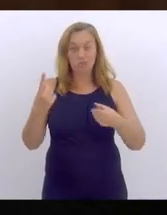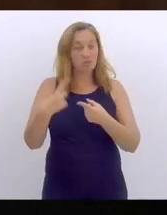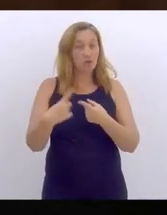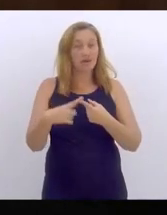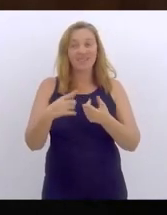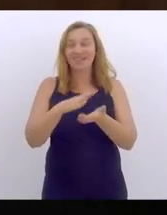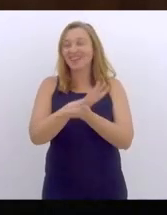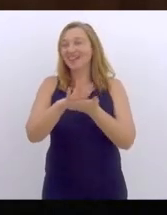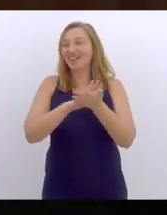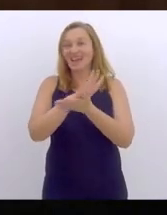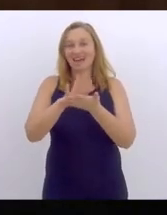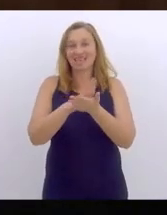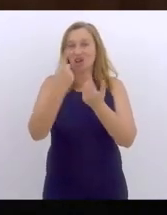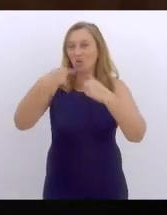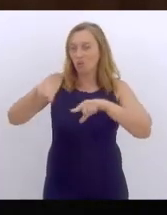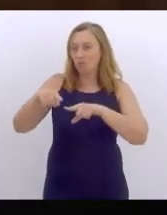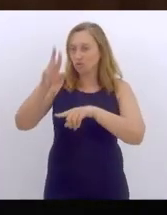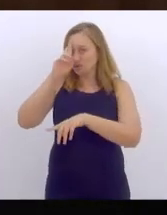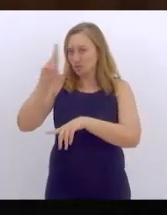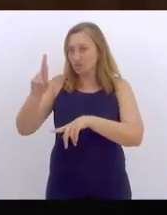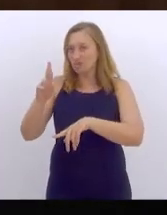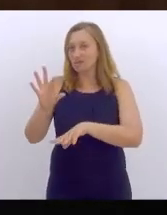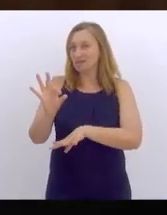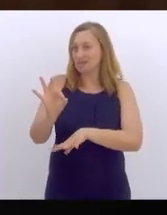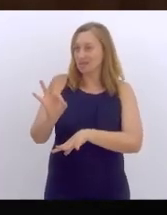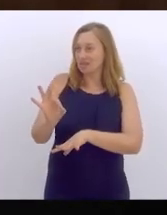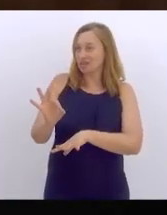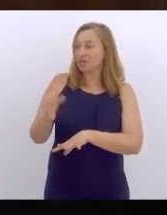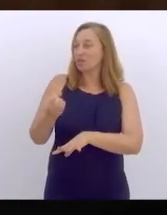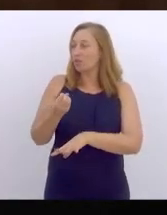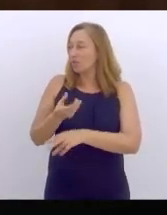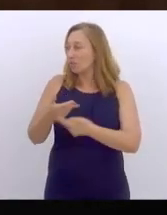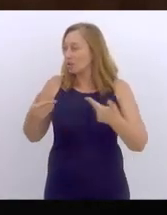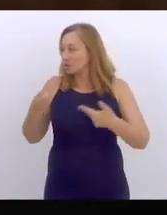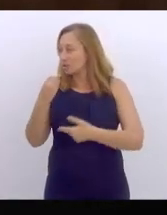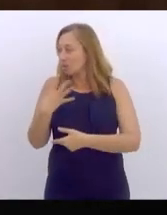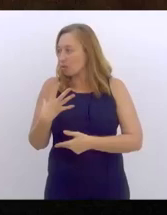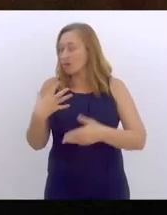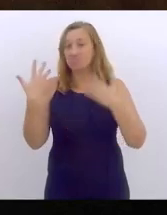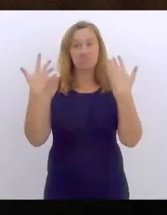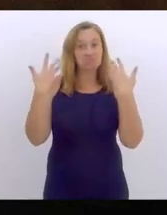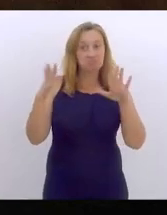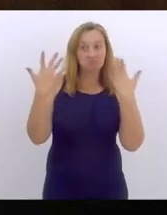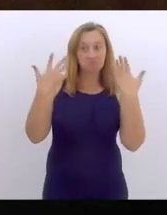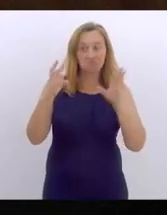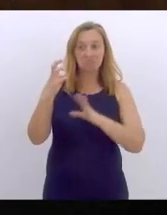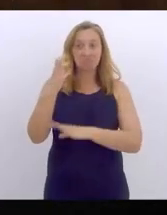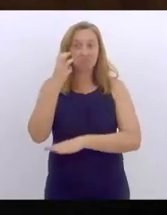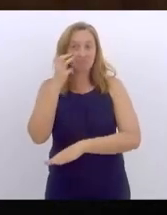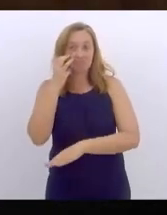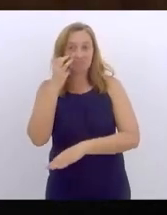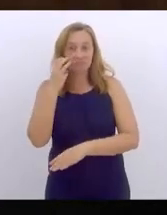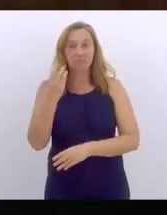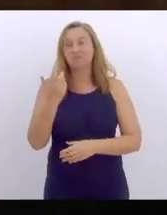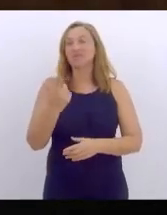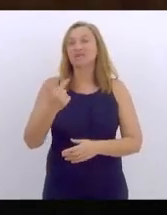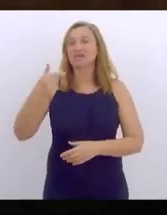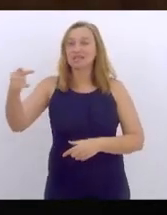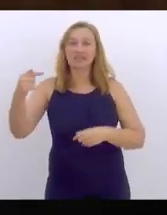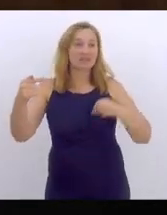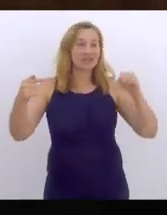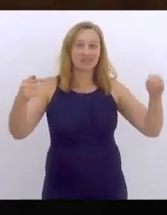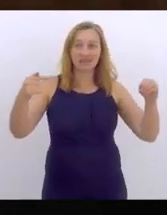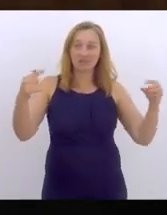nada há contra Vossa Excelência, ao contrário, só há coisas favoráveis. Palmas para o Valdeque, ganhou de